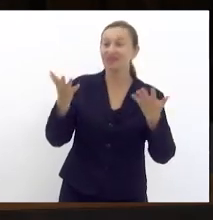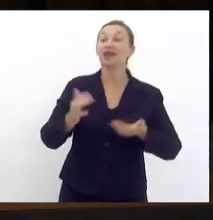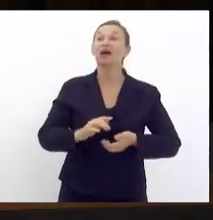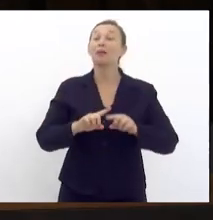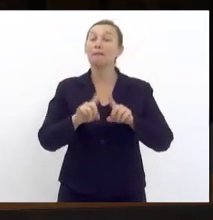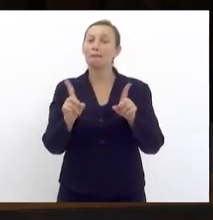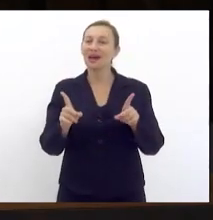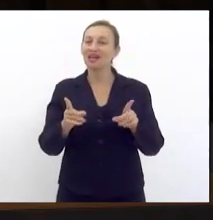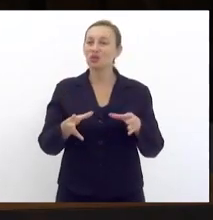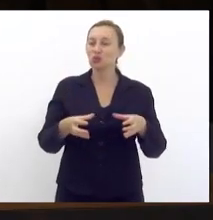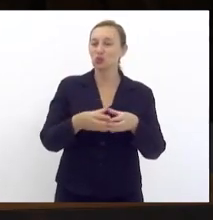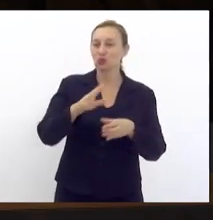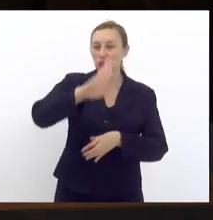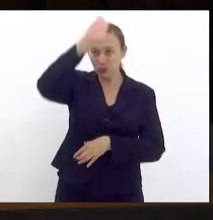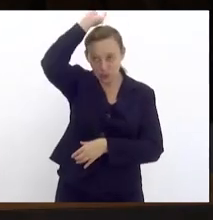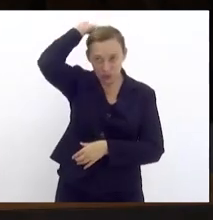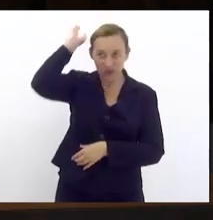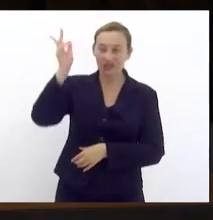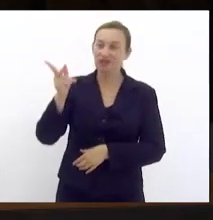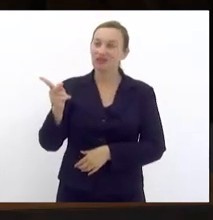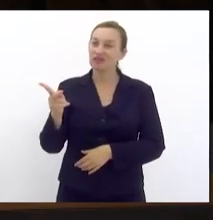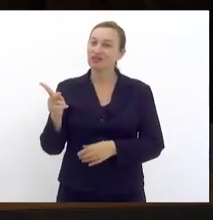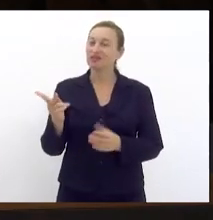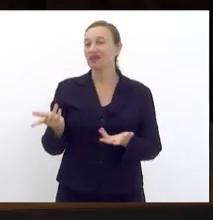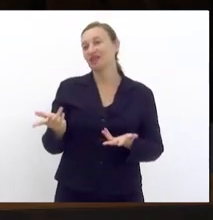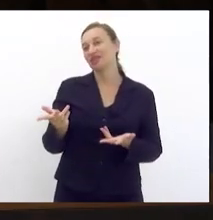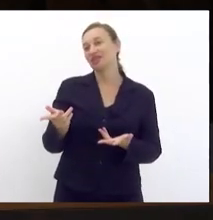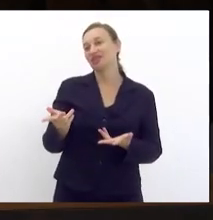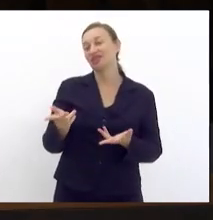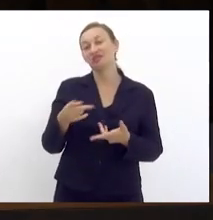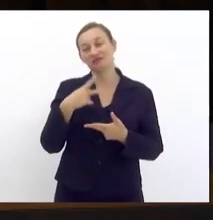Corpo Bombeiro Militar, Pedro, faz a gente abrir algumas exceções.